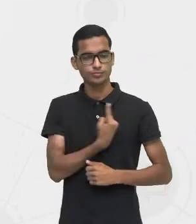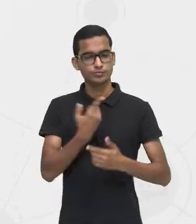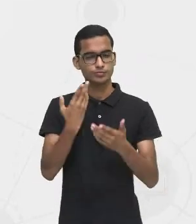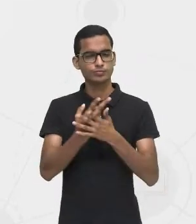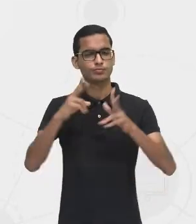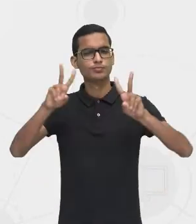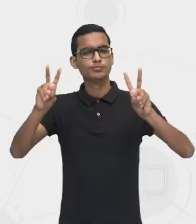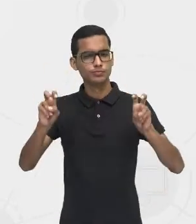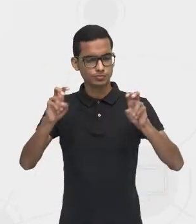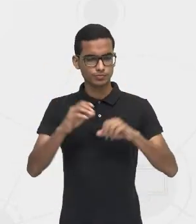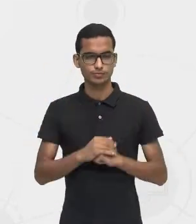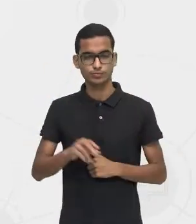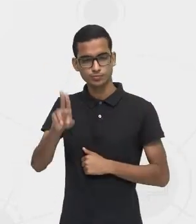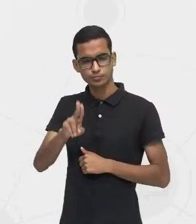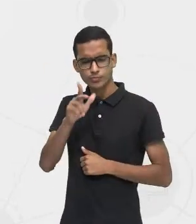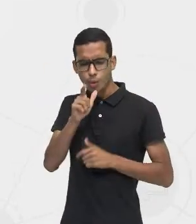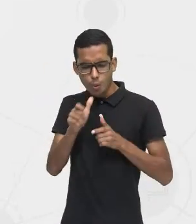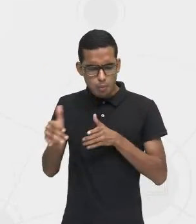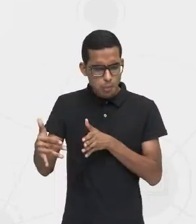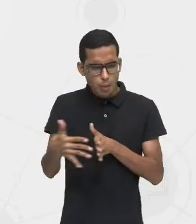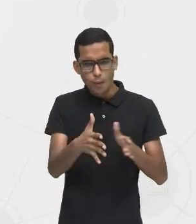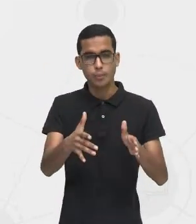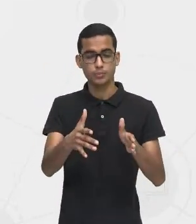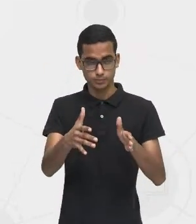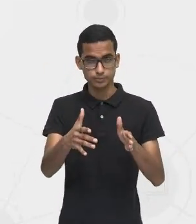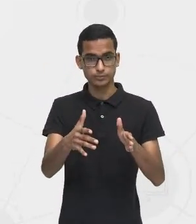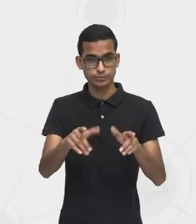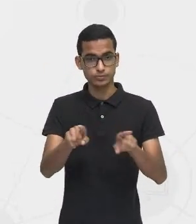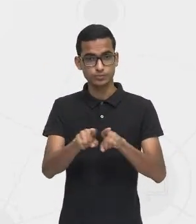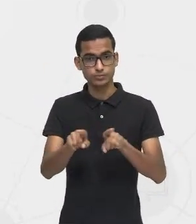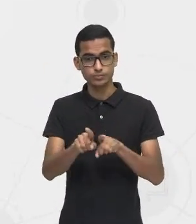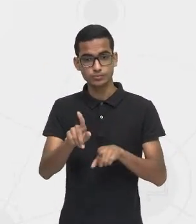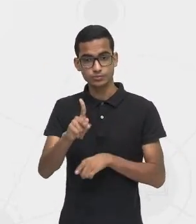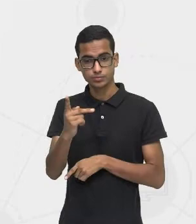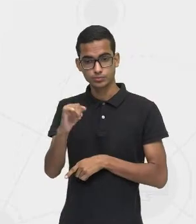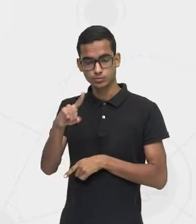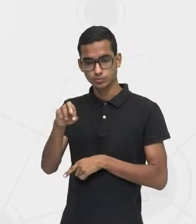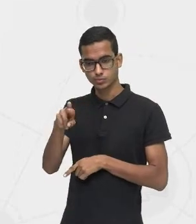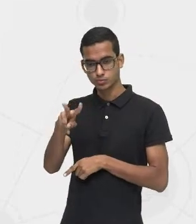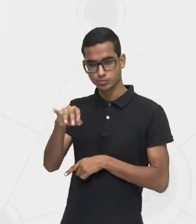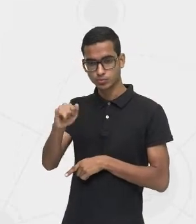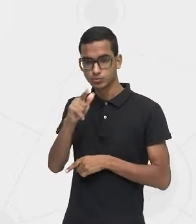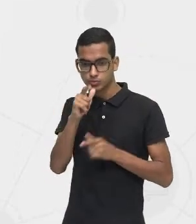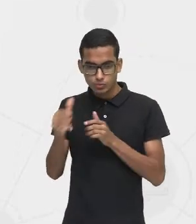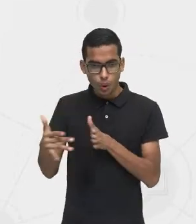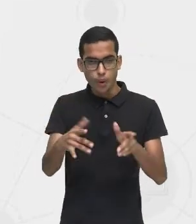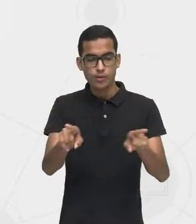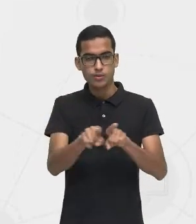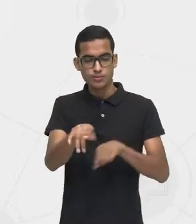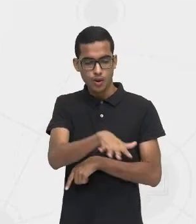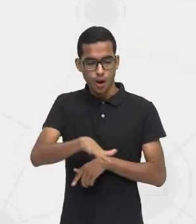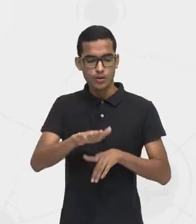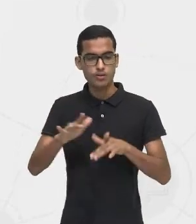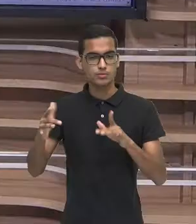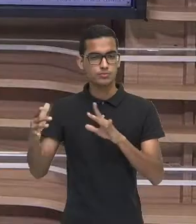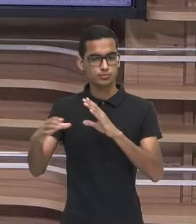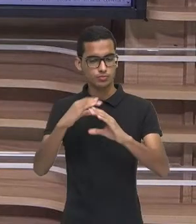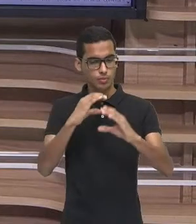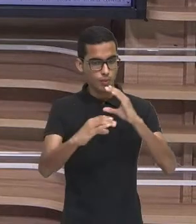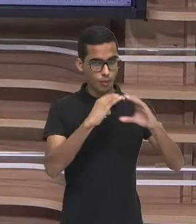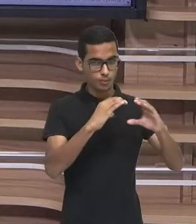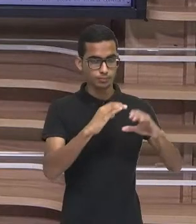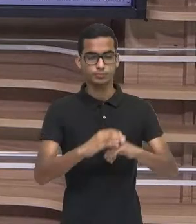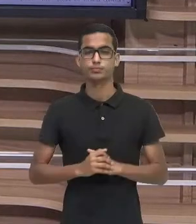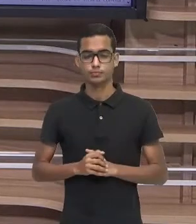e estudar sobre o uso dos rios, hidrovias e as redes de comunicação. Vamos verificar